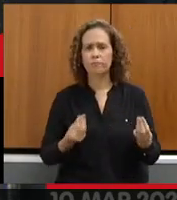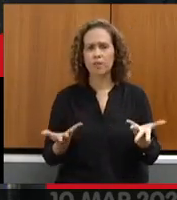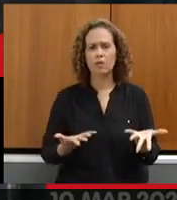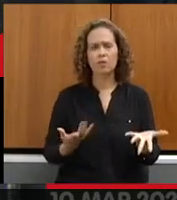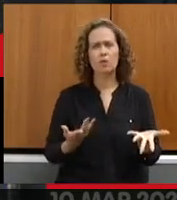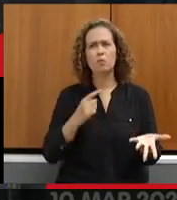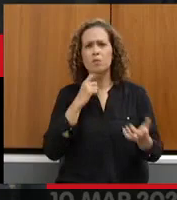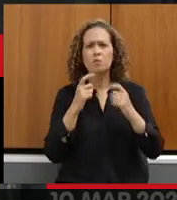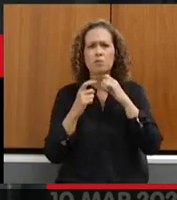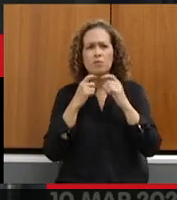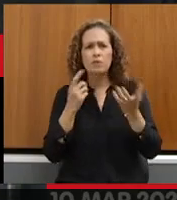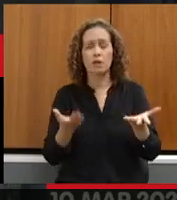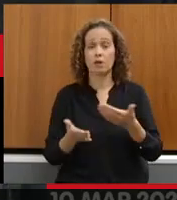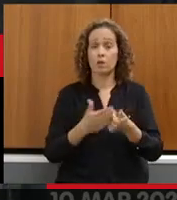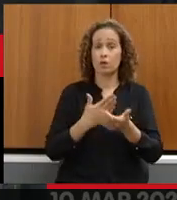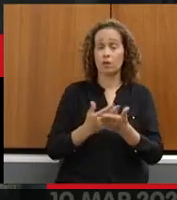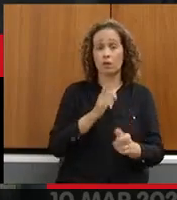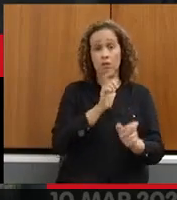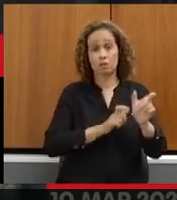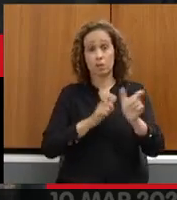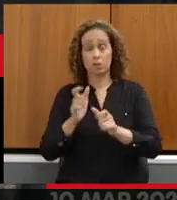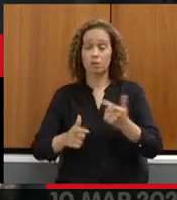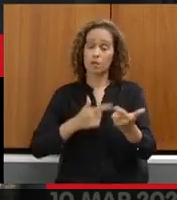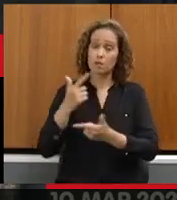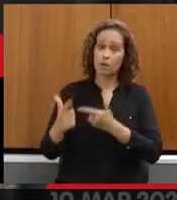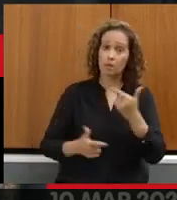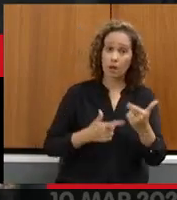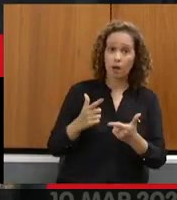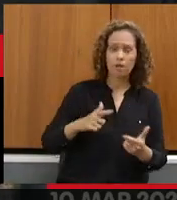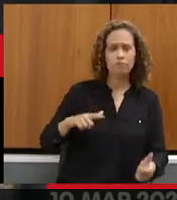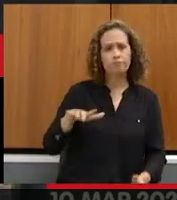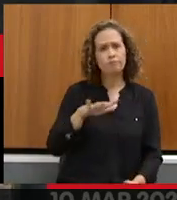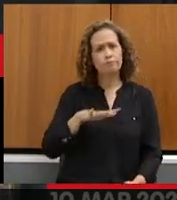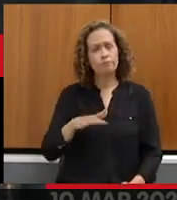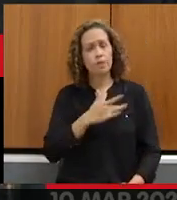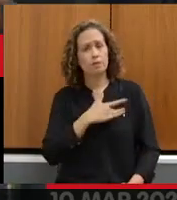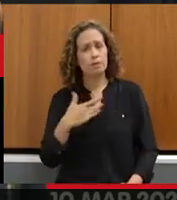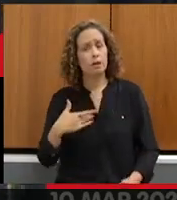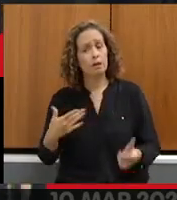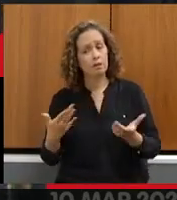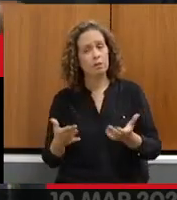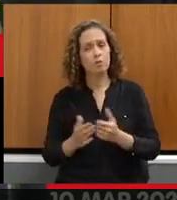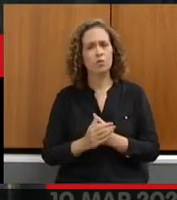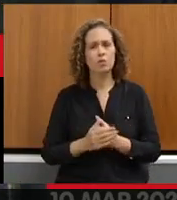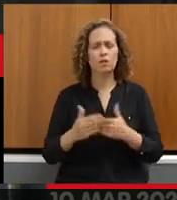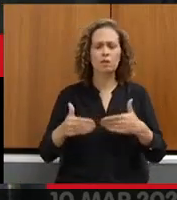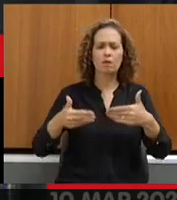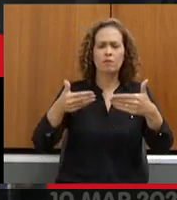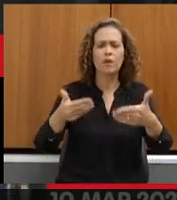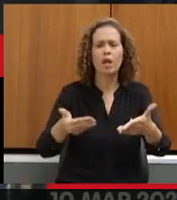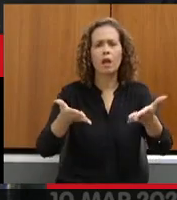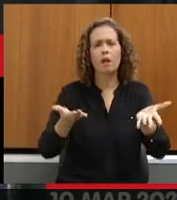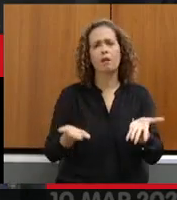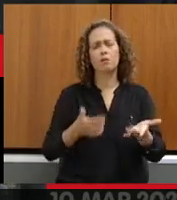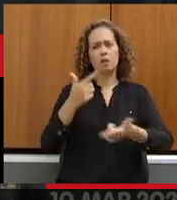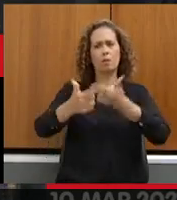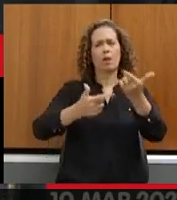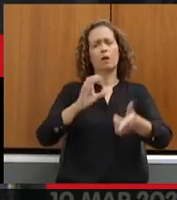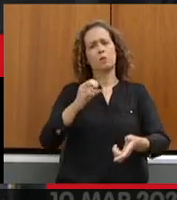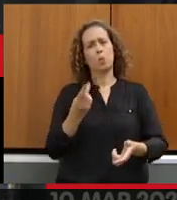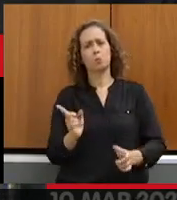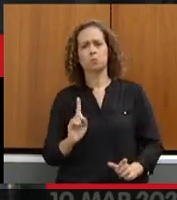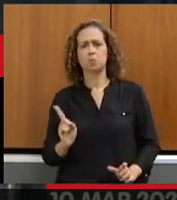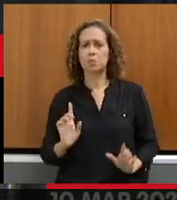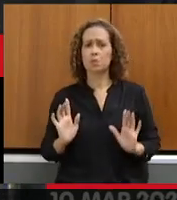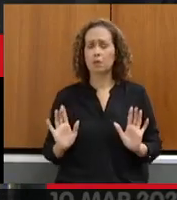questionar que qualquer Servidor da Saúde está vinculado à saúde pode questionar-se a linha de frente se não é qualquer momento